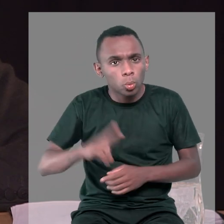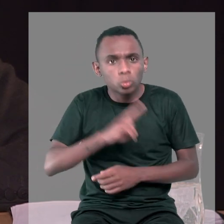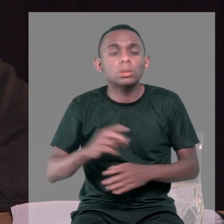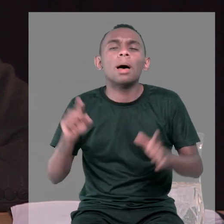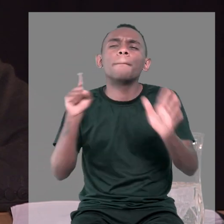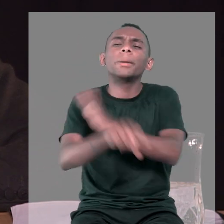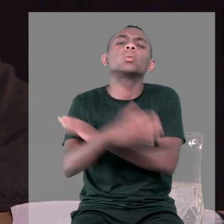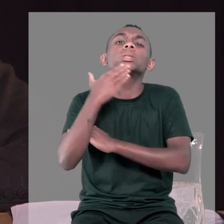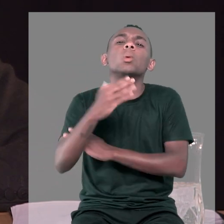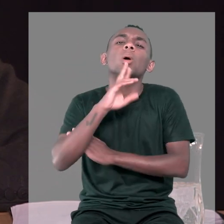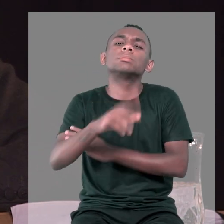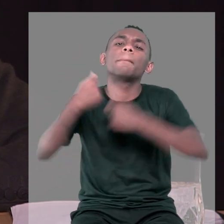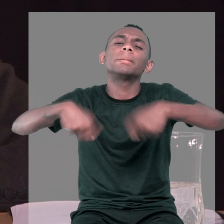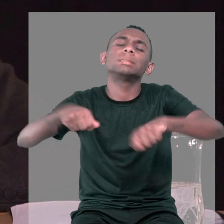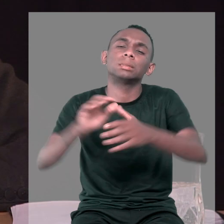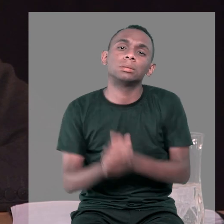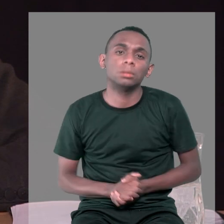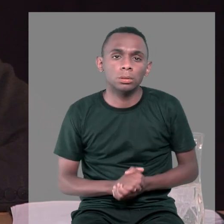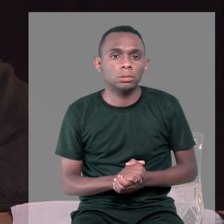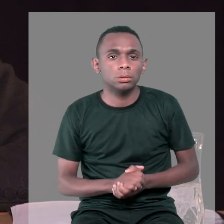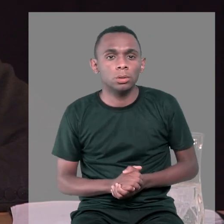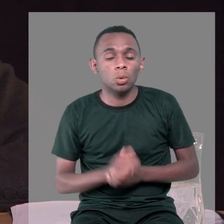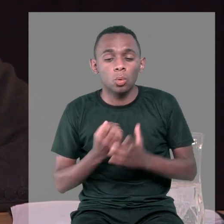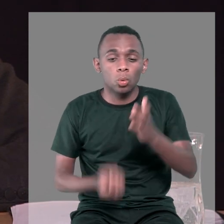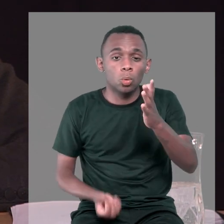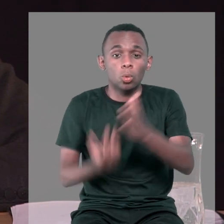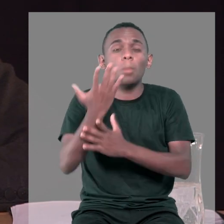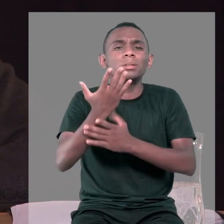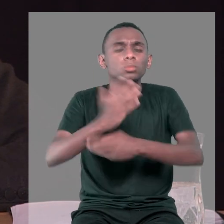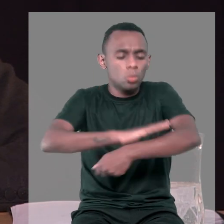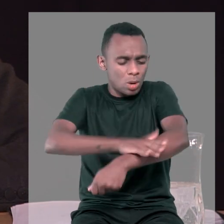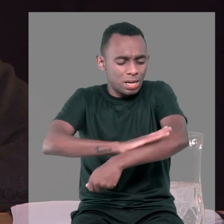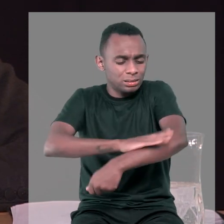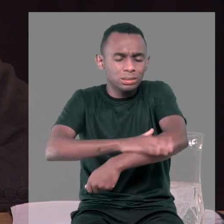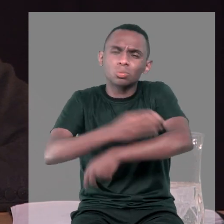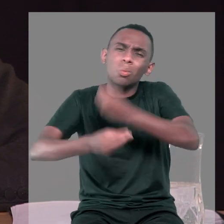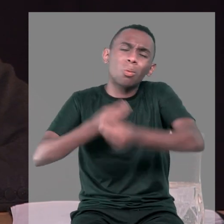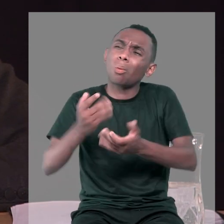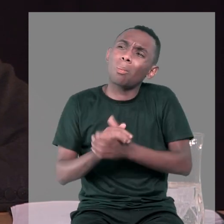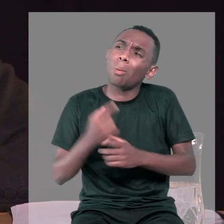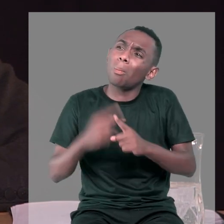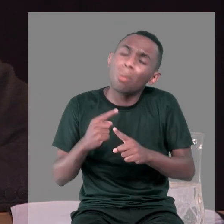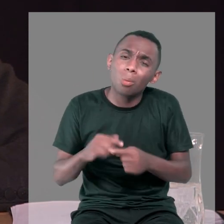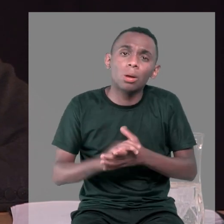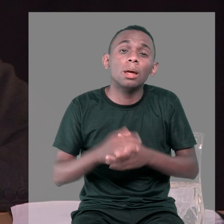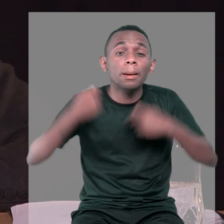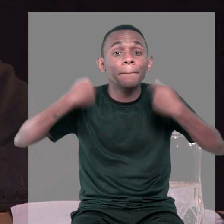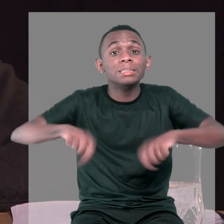fascismo, o hitlerismo jamais renasçam, nem desse, nem do outro lado do